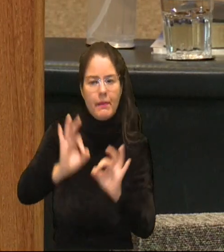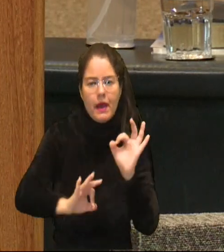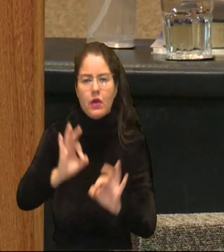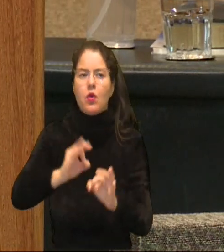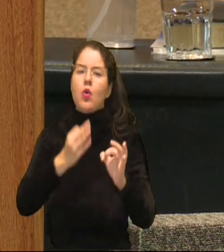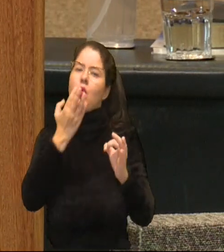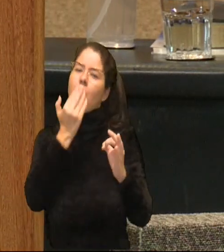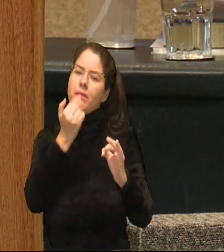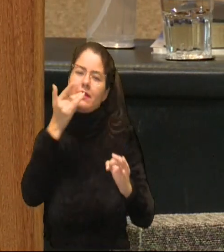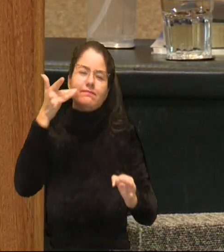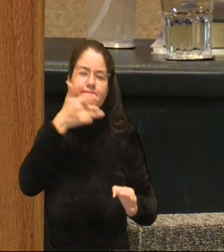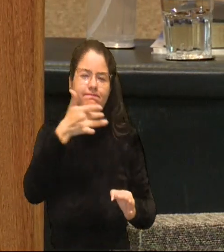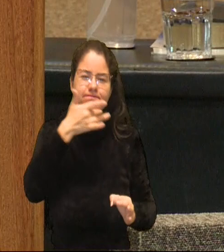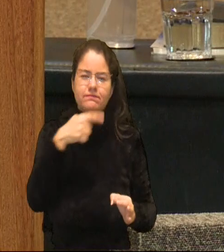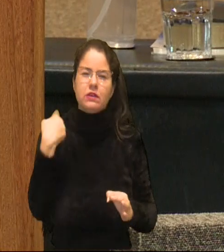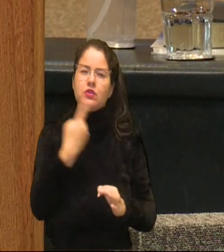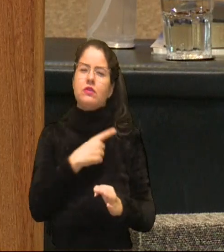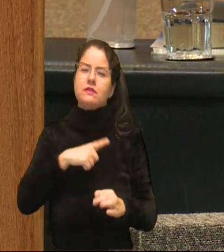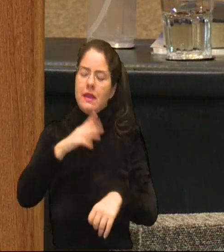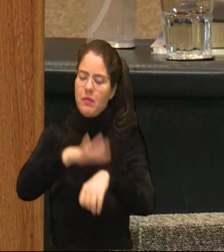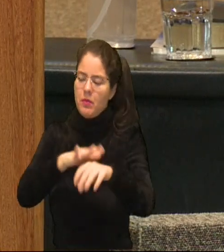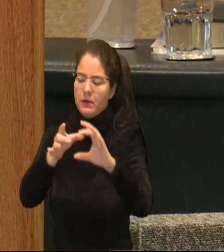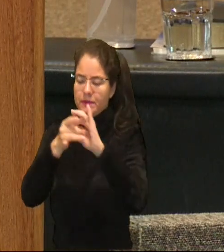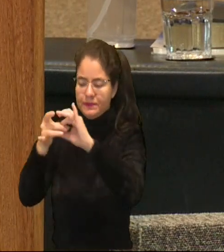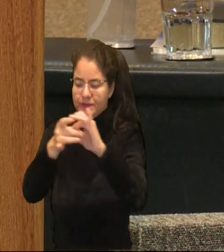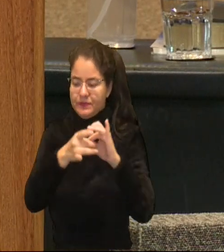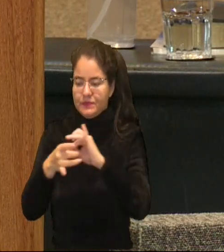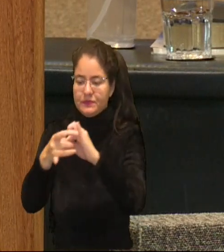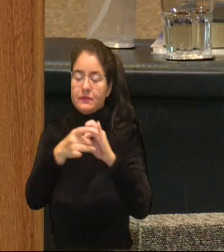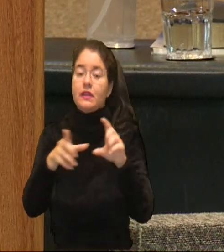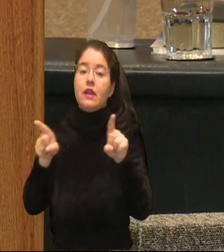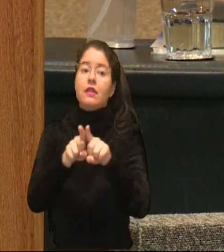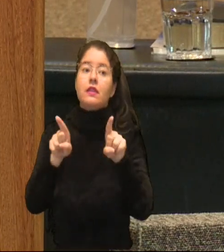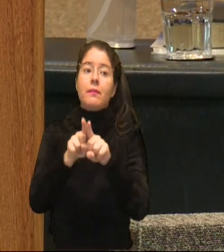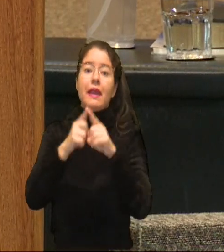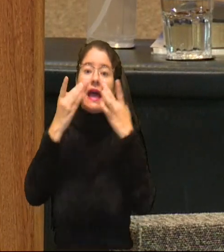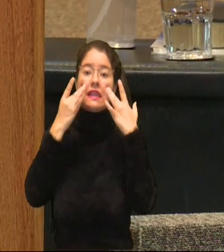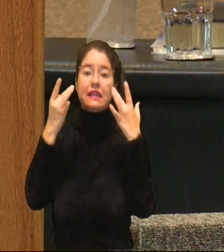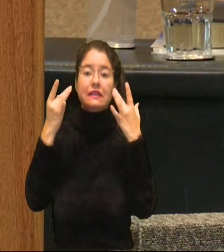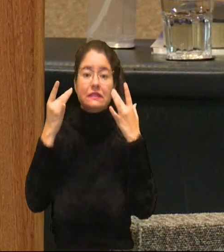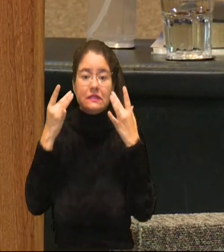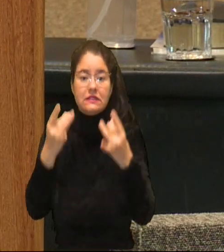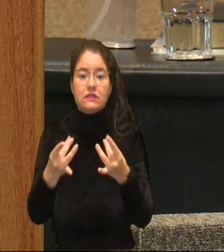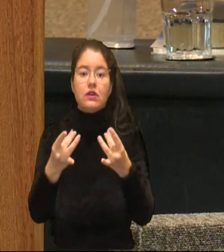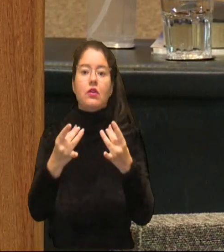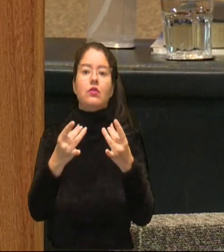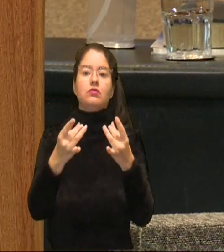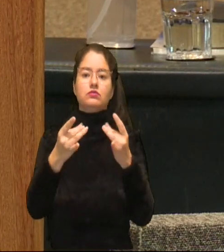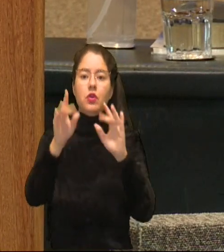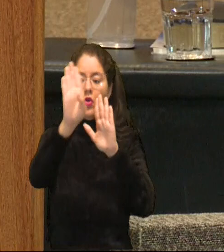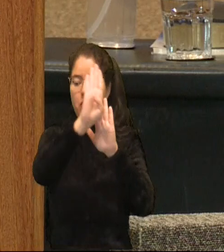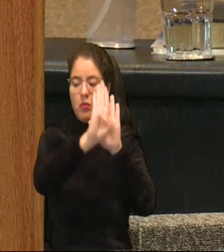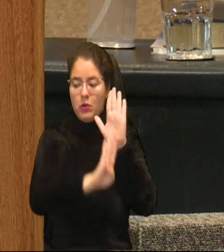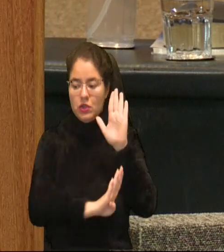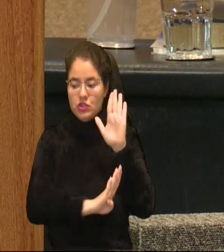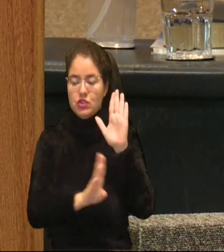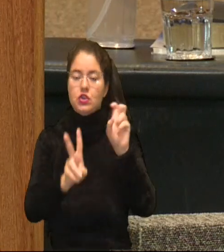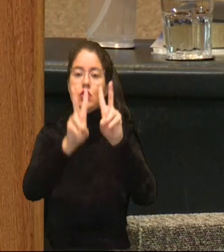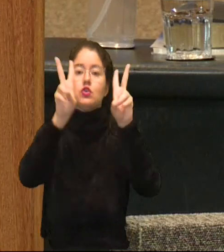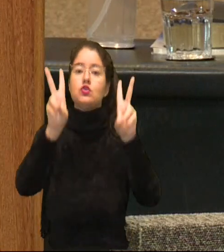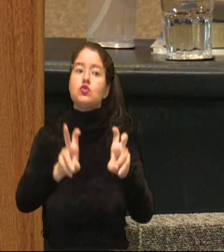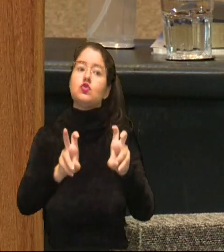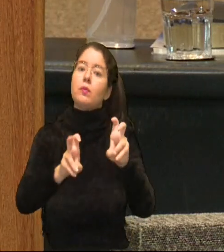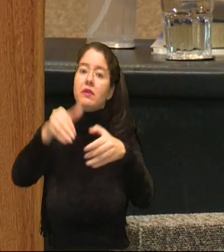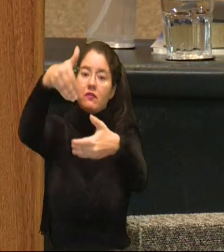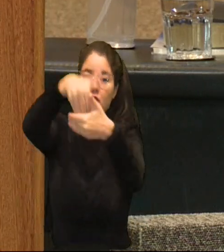comunhão. E um último lembrete, irmãos, pedimos que vocês se atentem ao encarte que tem no boletim sobre a eleição diaconal do